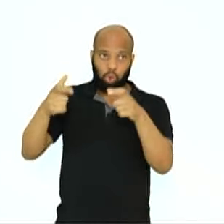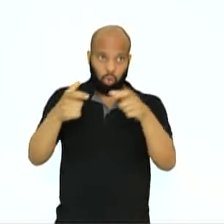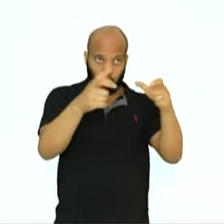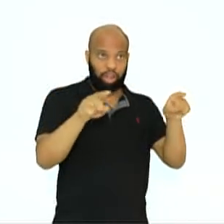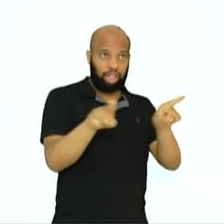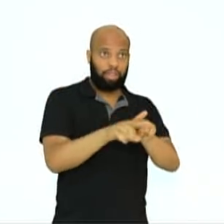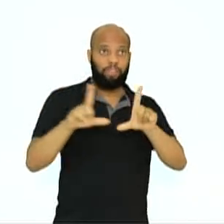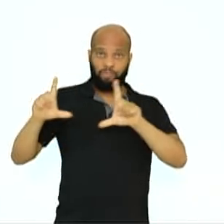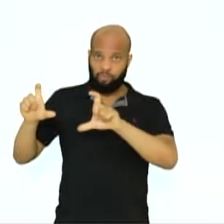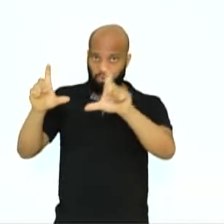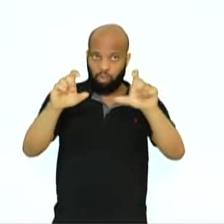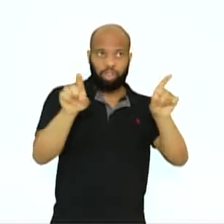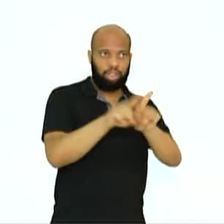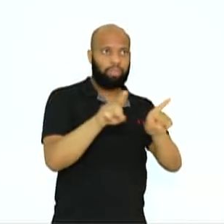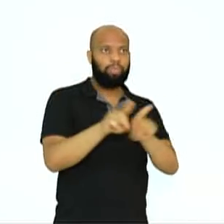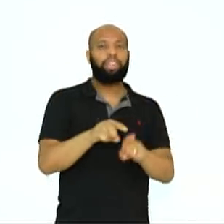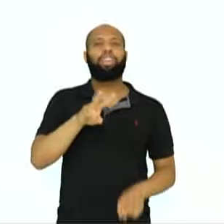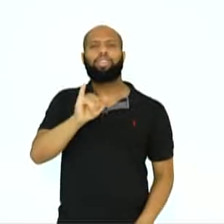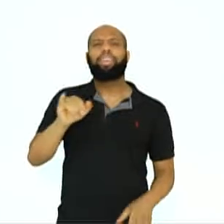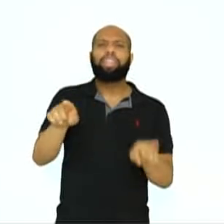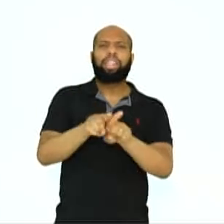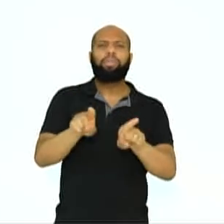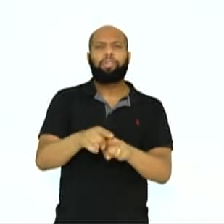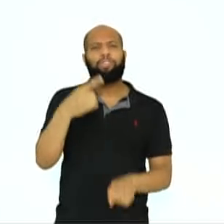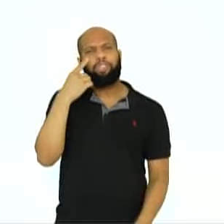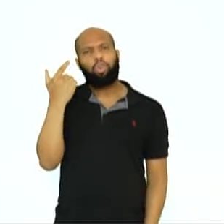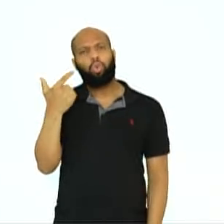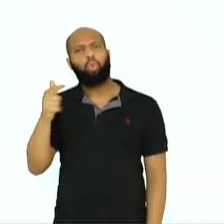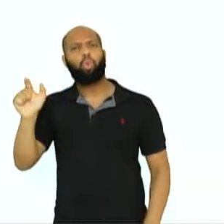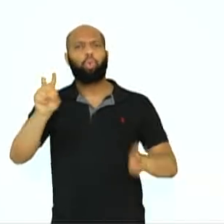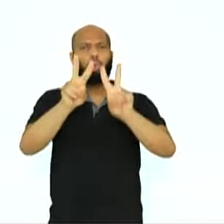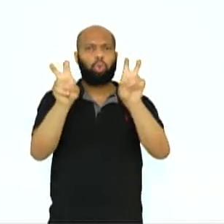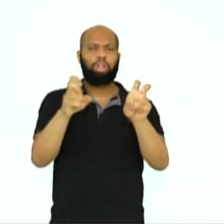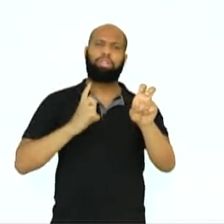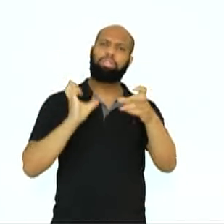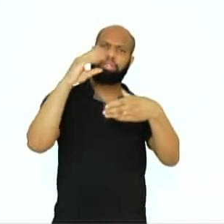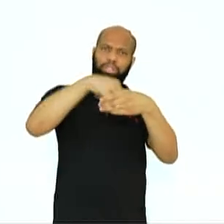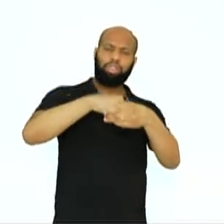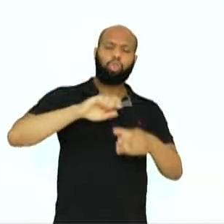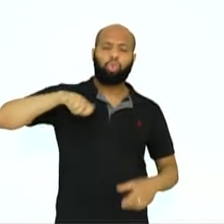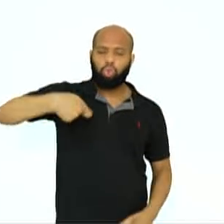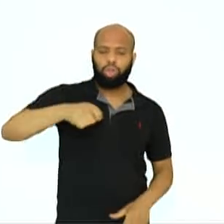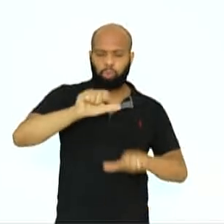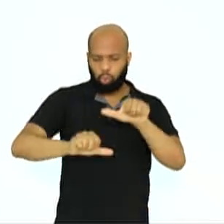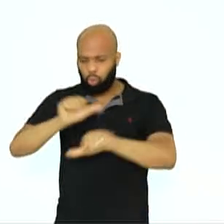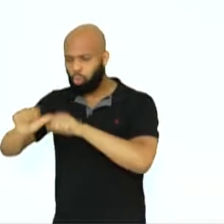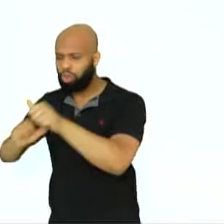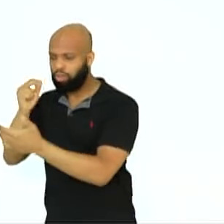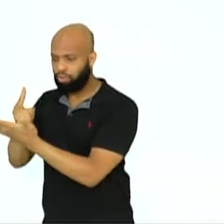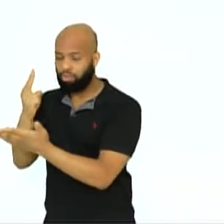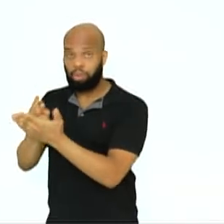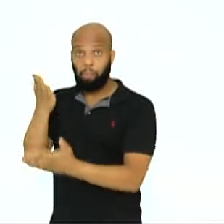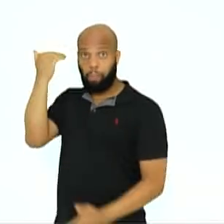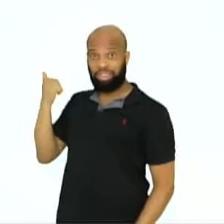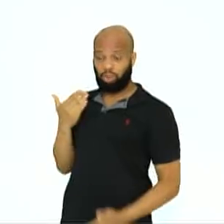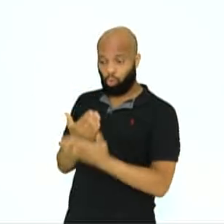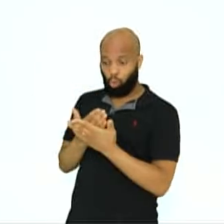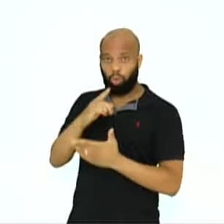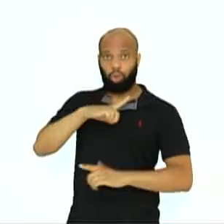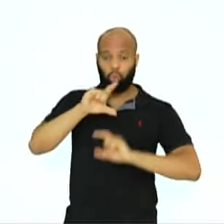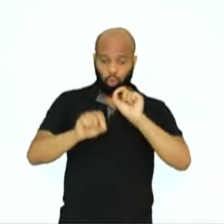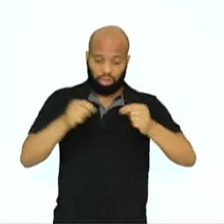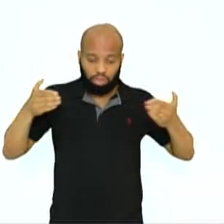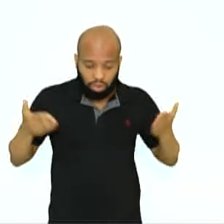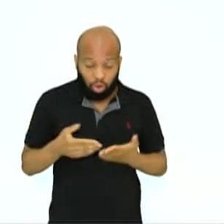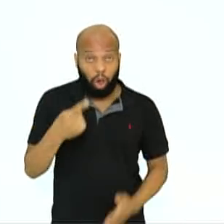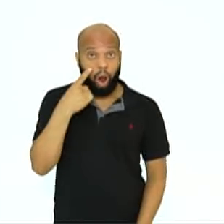Fotografia da Garmater. Aí nós vamos trabalhando um outro tema aqui, sobre as mudanças e permanências da aula passada. Eu trouxe para vocês